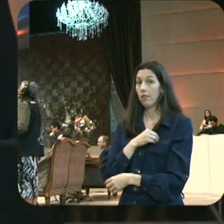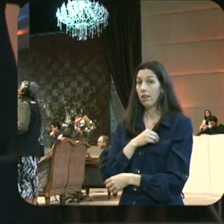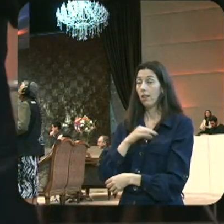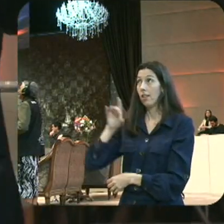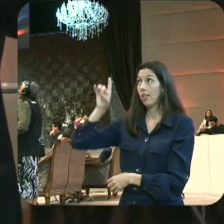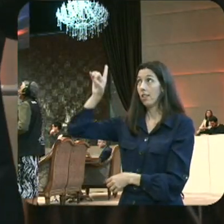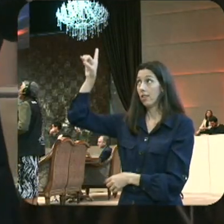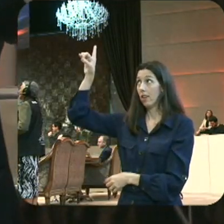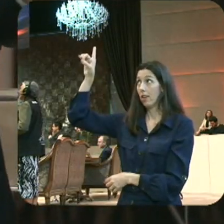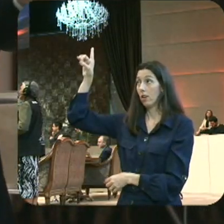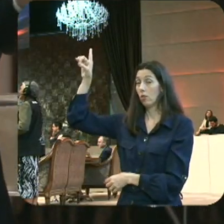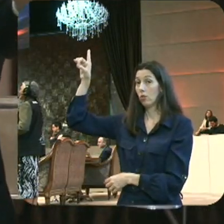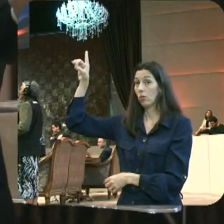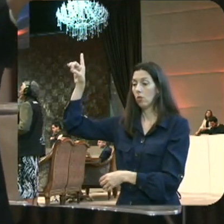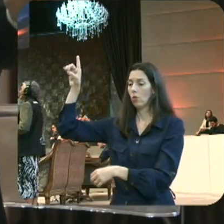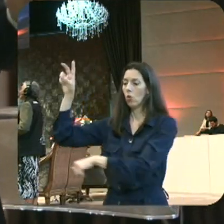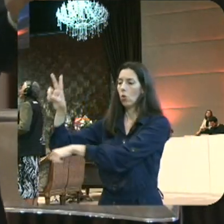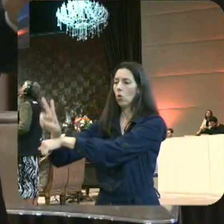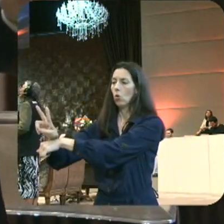Deus os amaldiçoa,